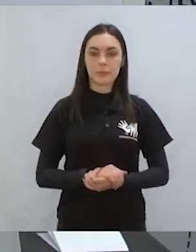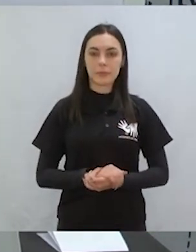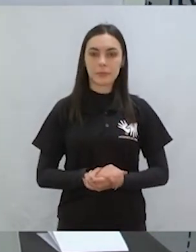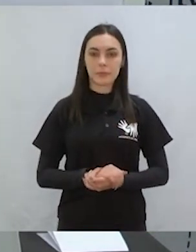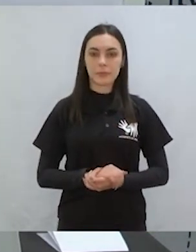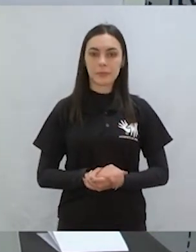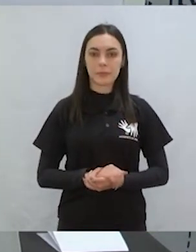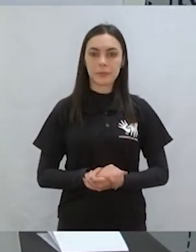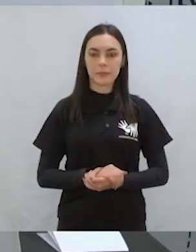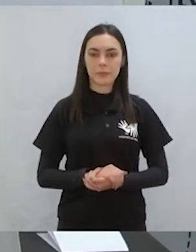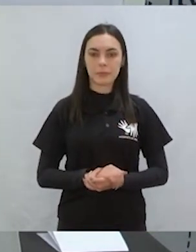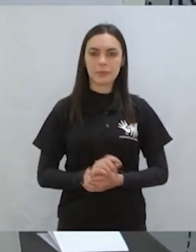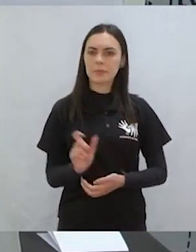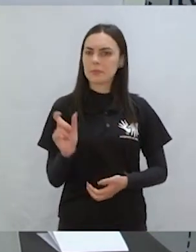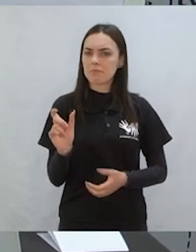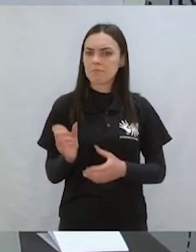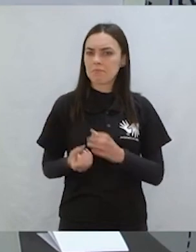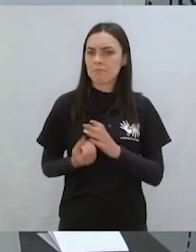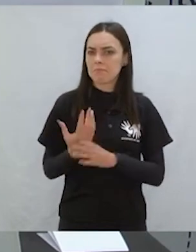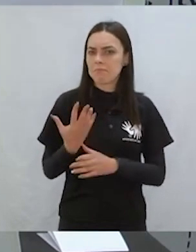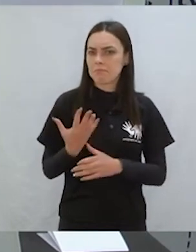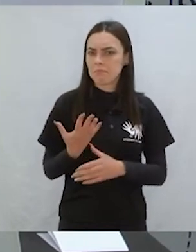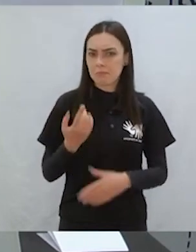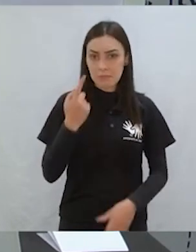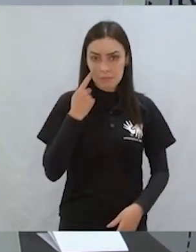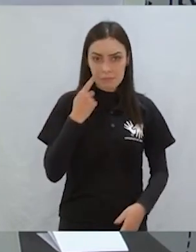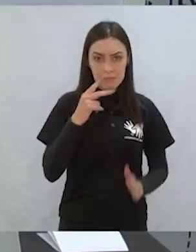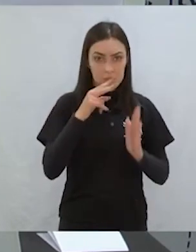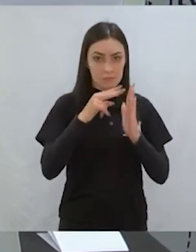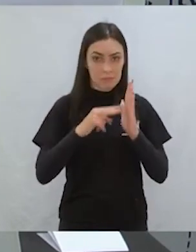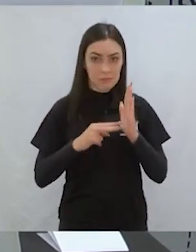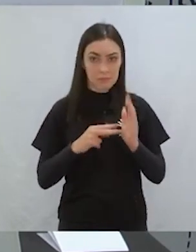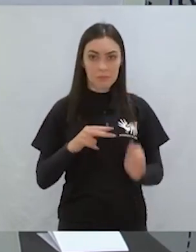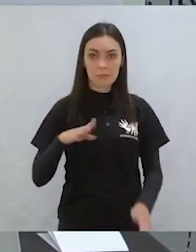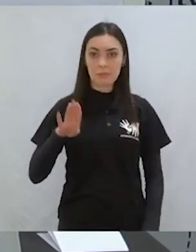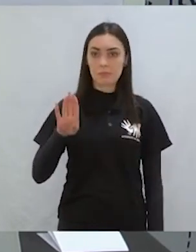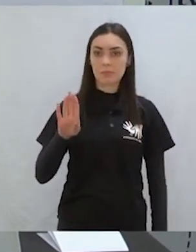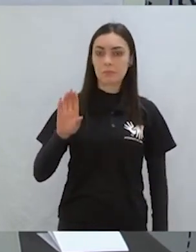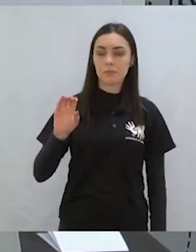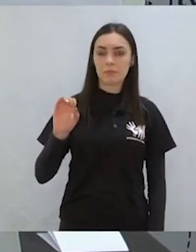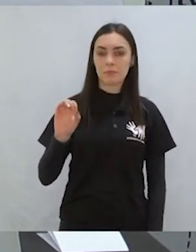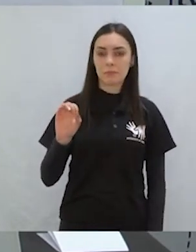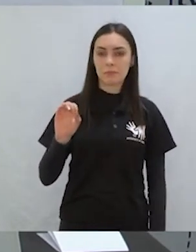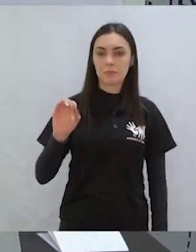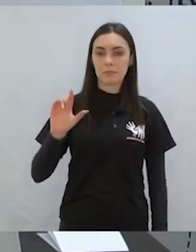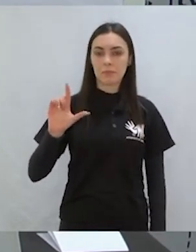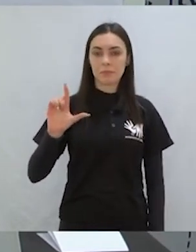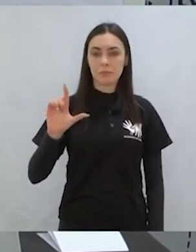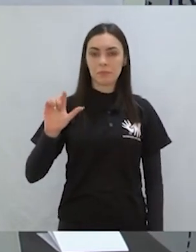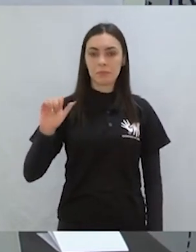A, qual palavra eu vou formar? Vamos ler?